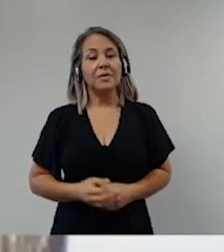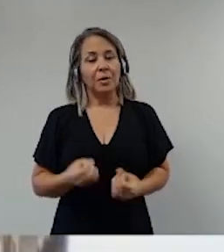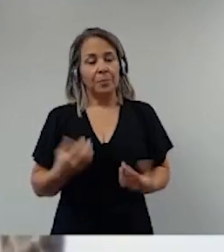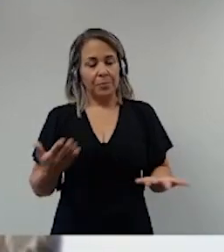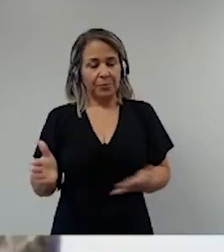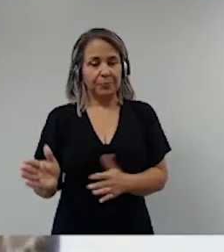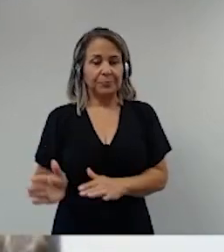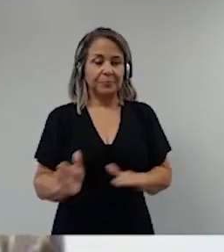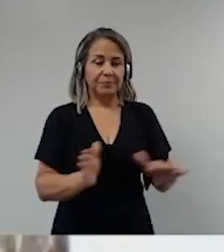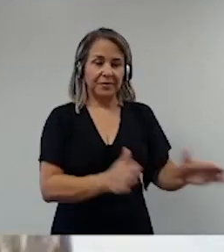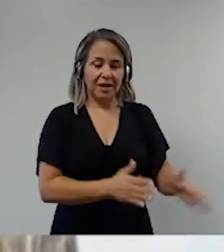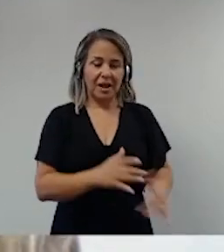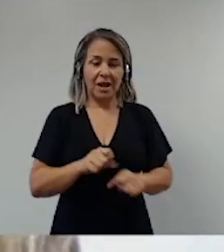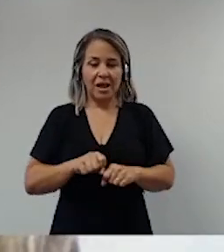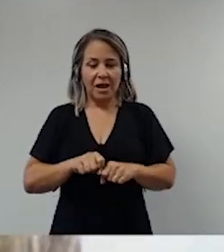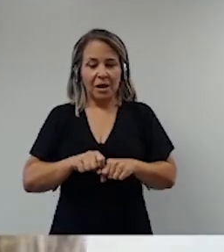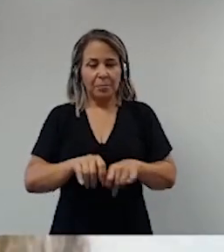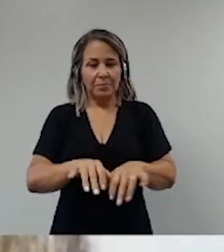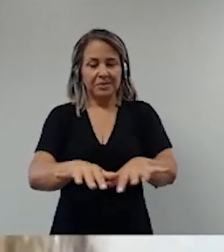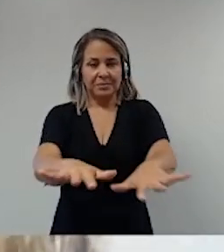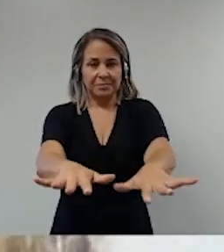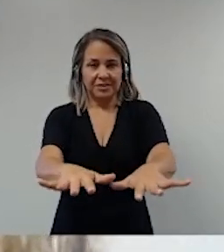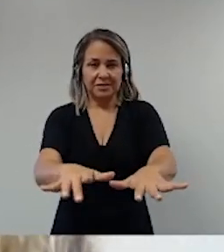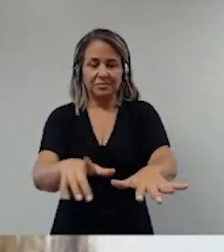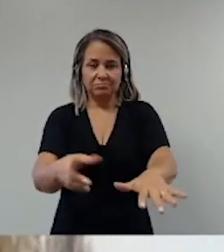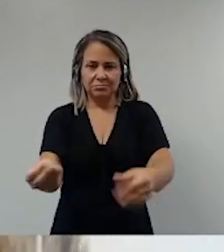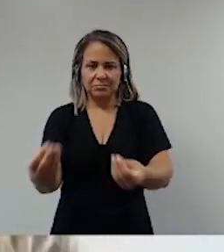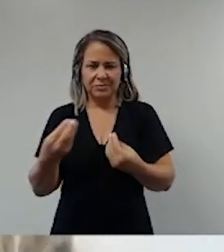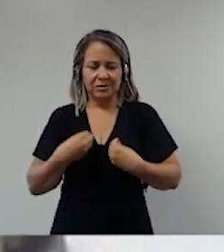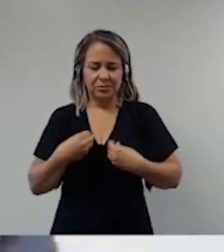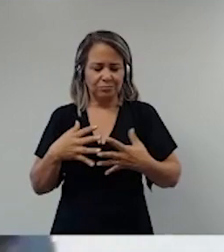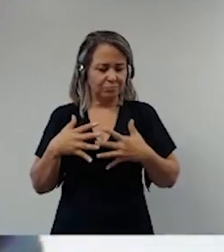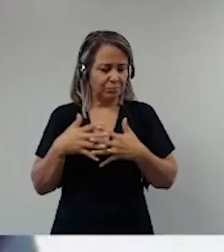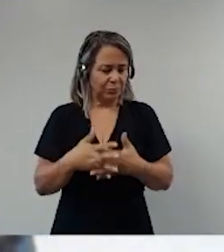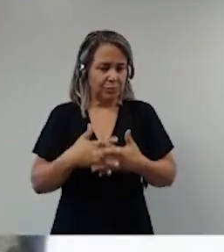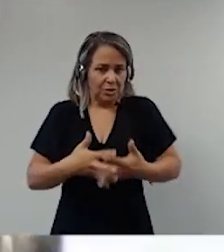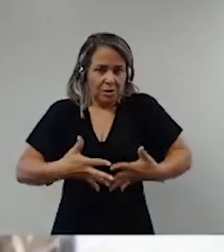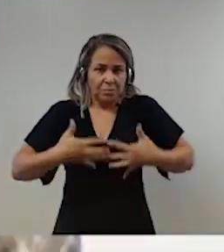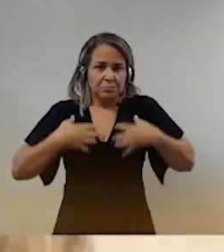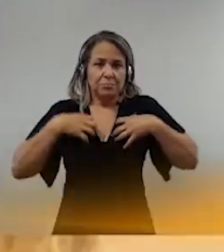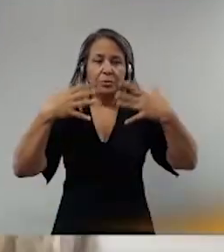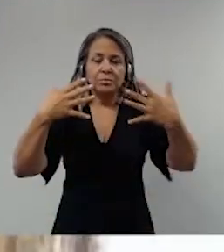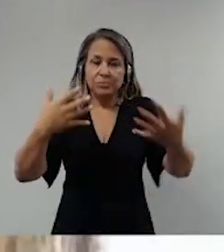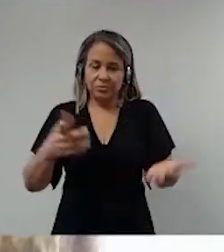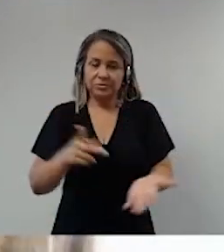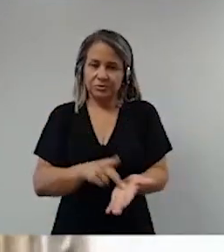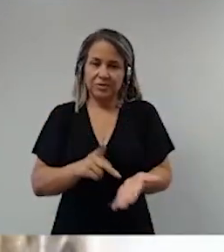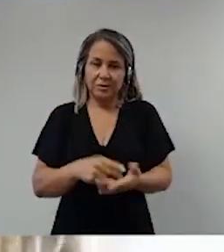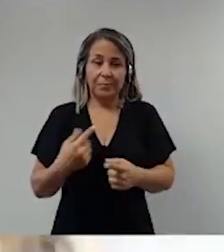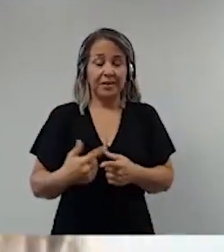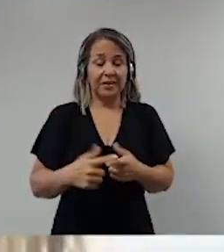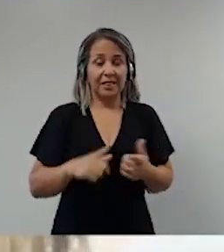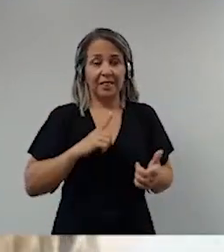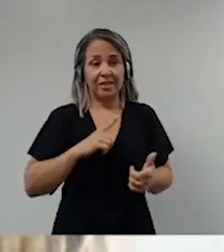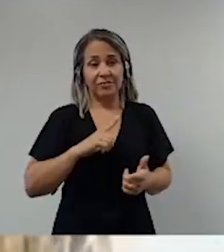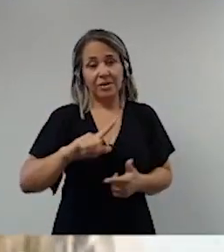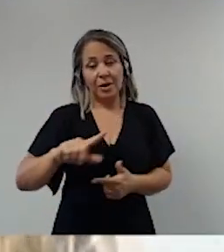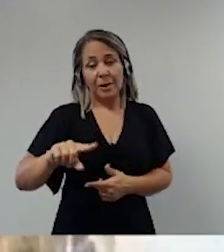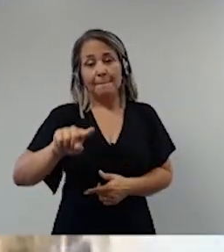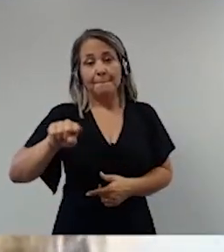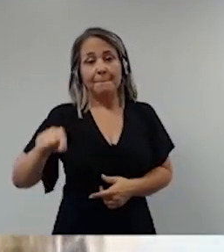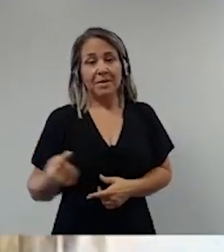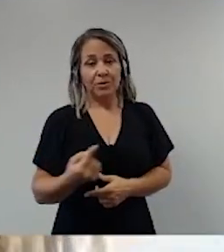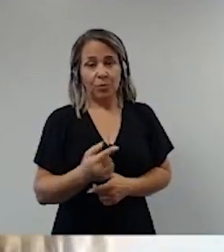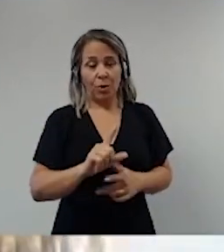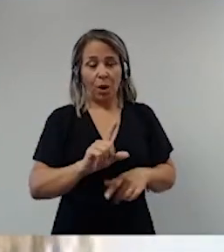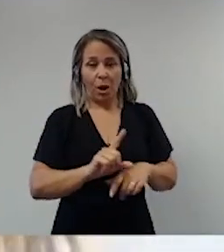A pandemia efetivamente causou para a gente, no primeiro momento, um grande susto, né? Porque nós tivemos 1.000 lojas, nossa Via Varejo